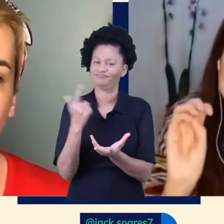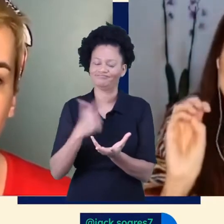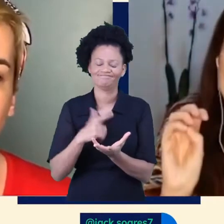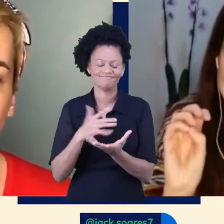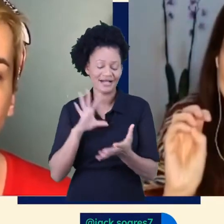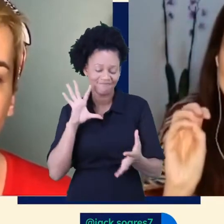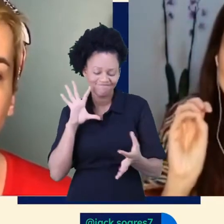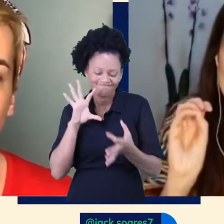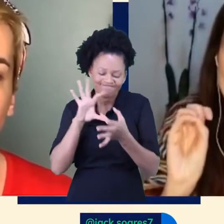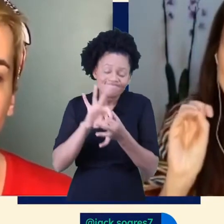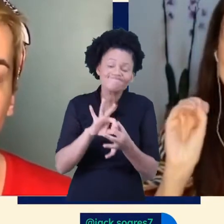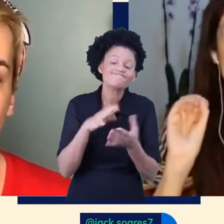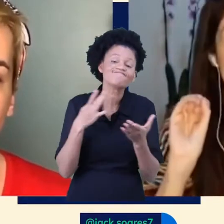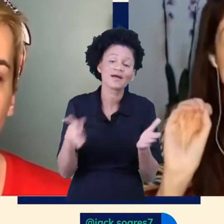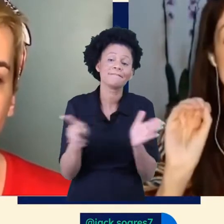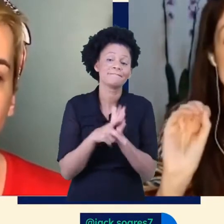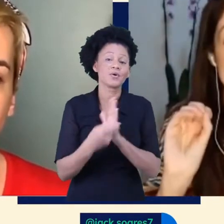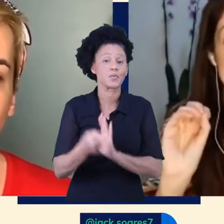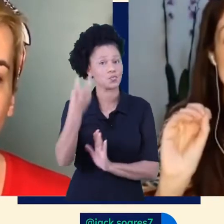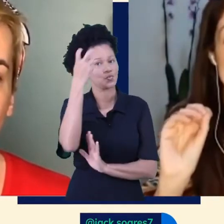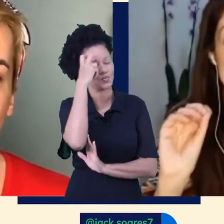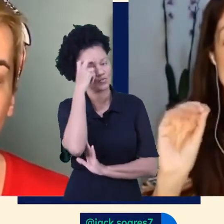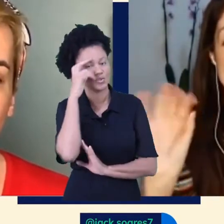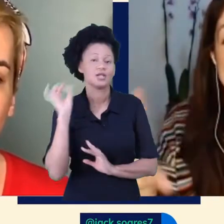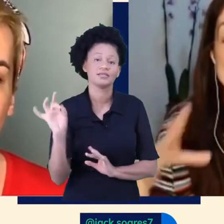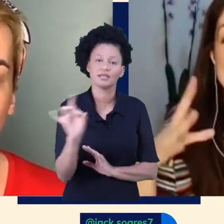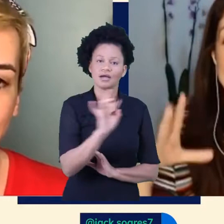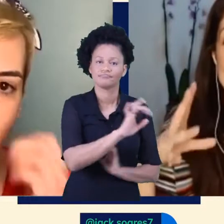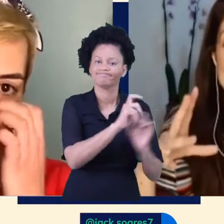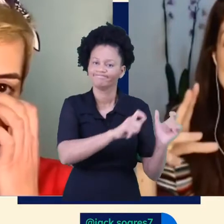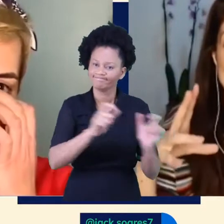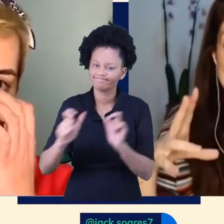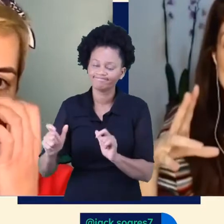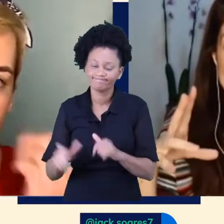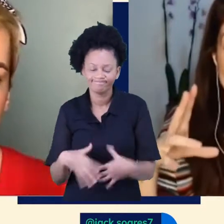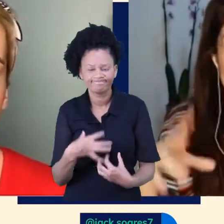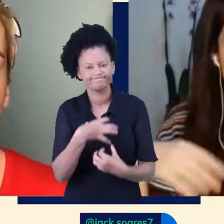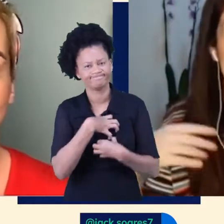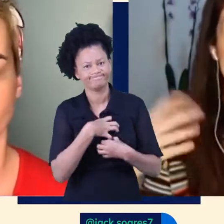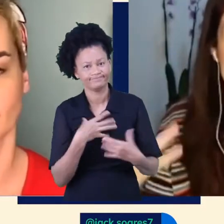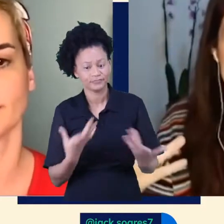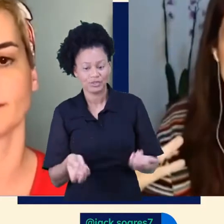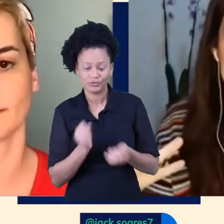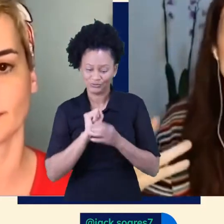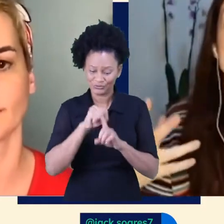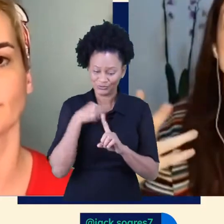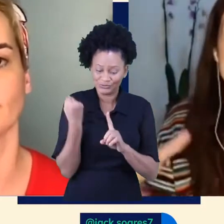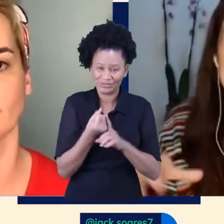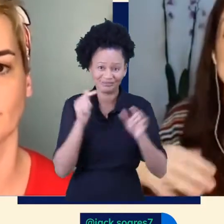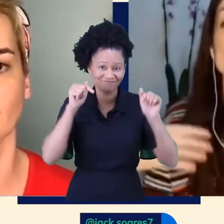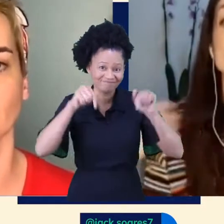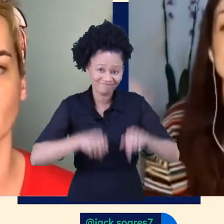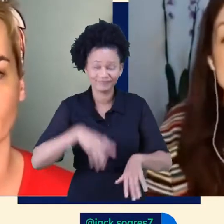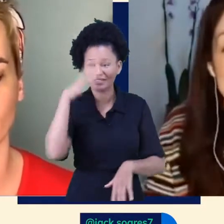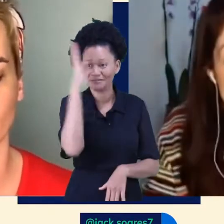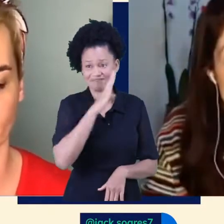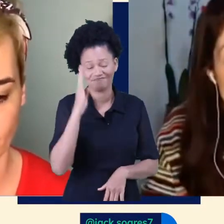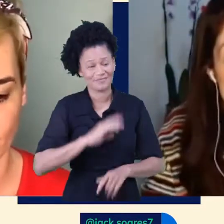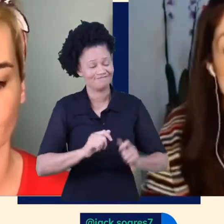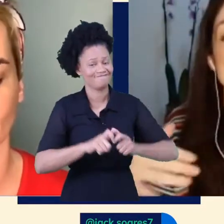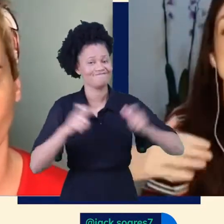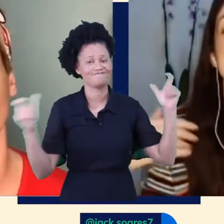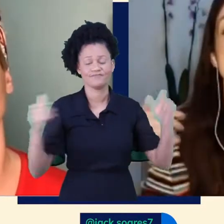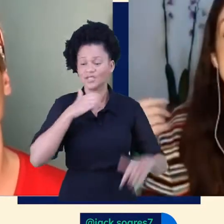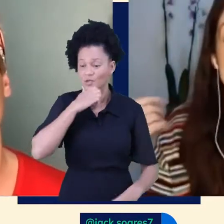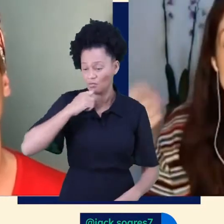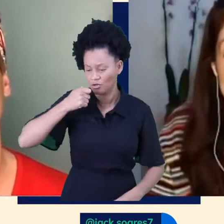questões culturais, tá? Infelizmente, numa sociedade como a nossa, que é muito machista, a gente autoriza abusadores,